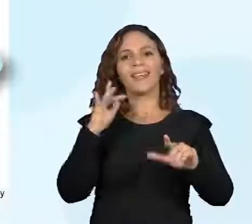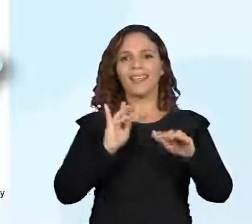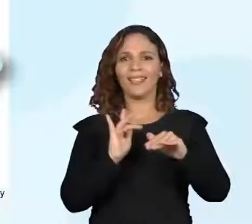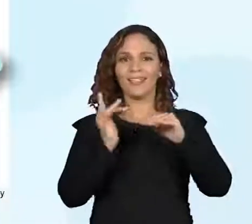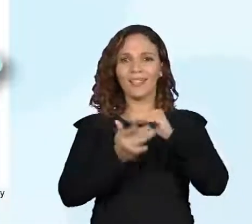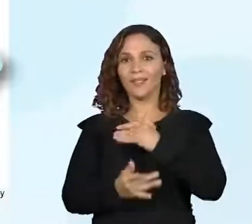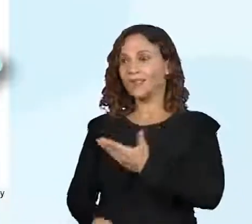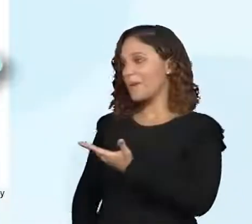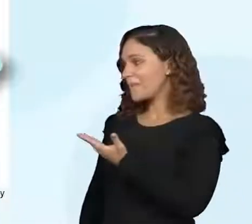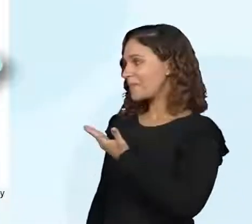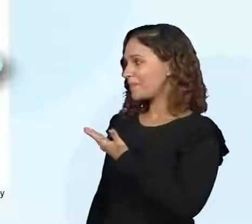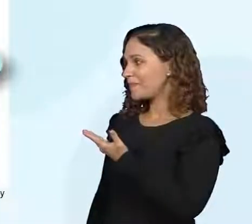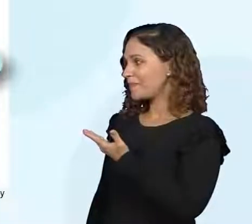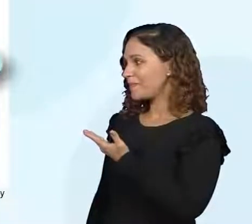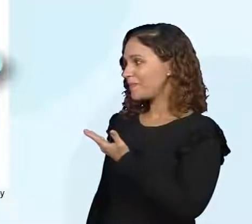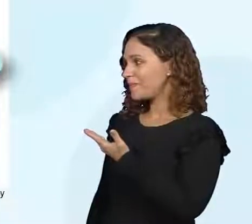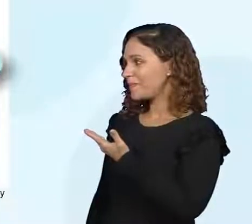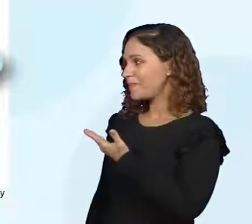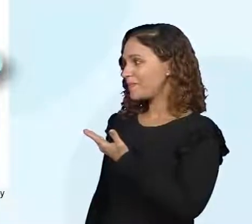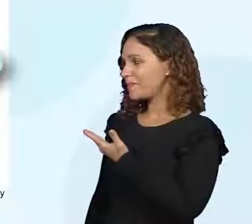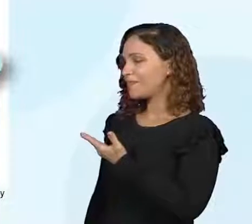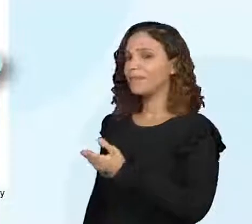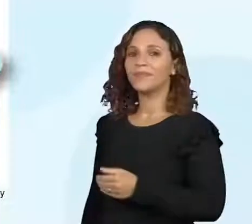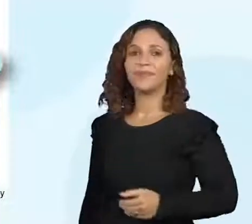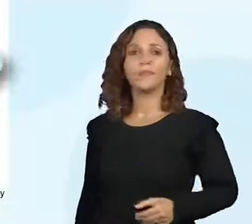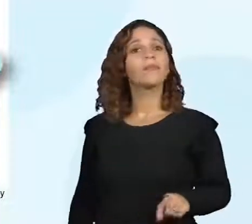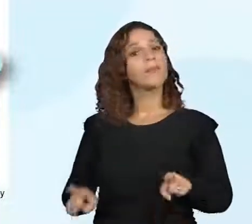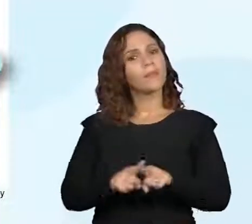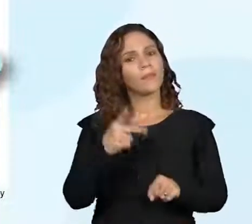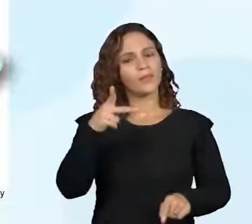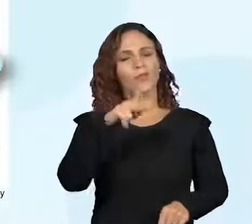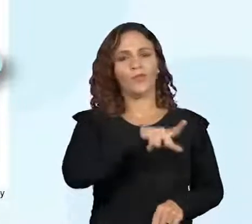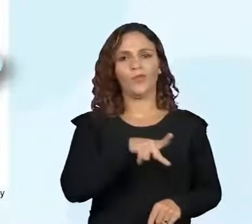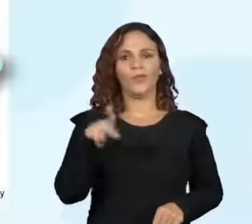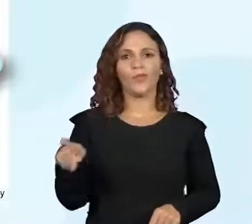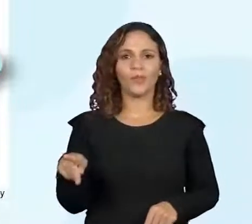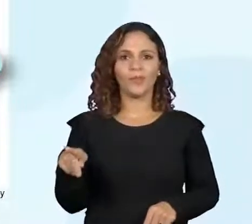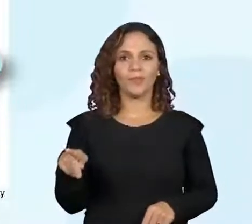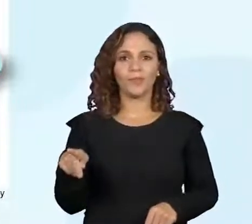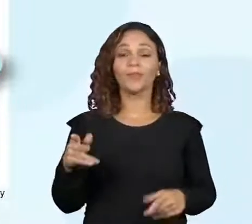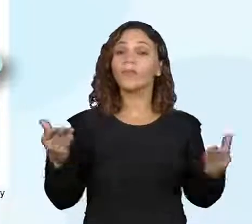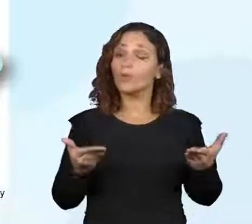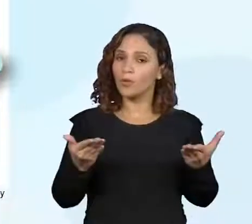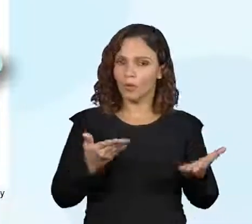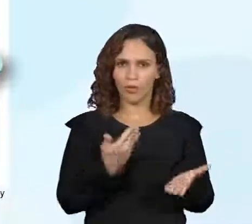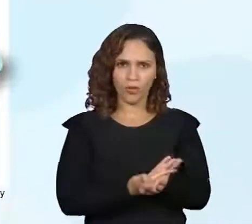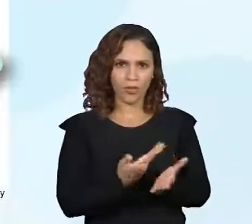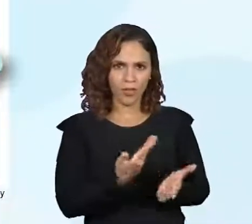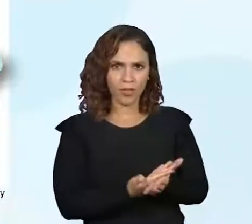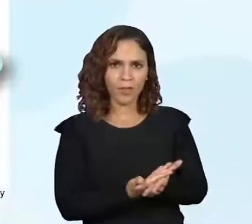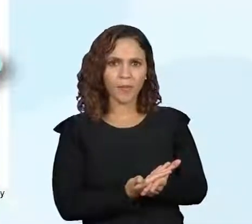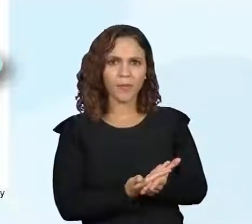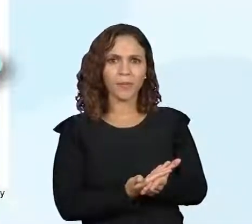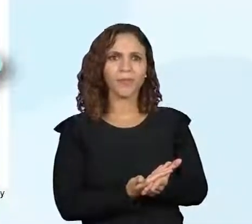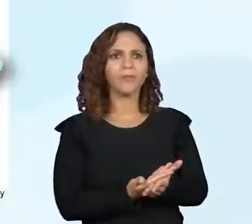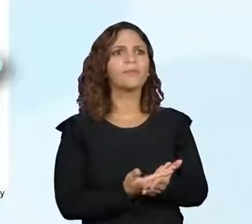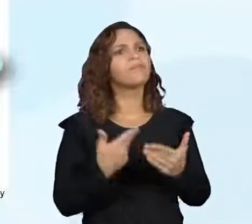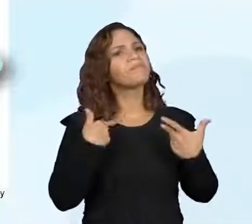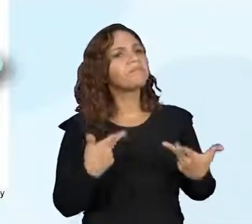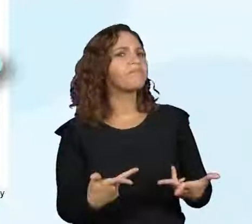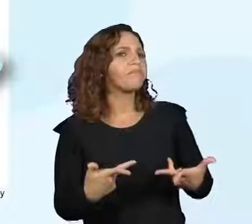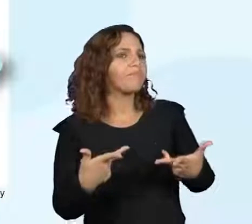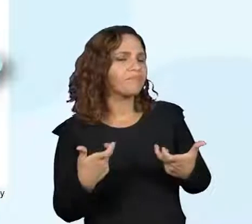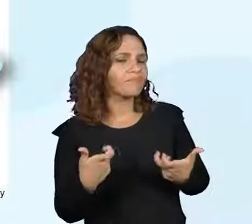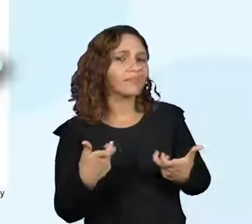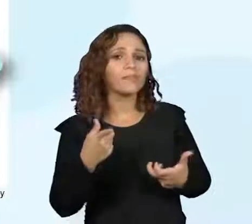sociais, @juliana.nadeu e com a sua professora. Na aula de hoje, nós identificamos